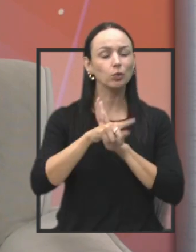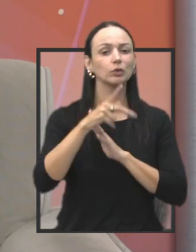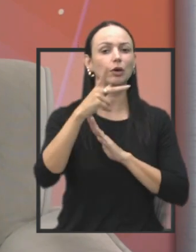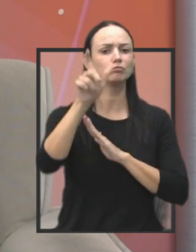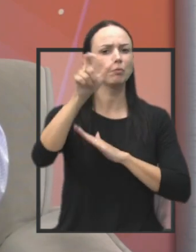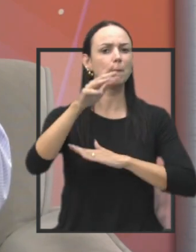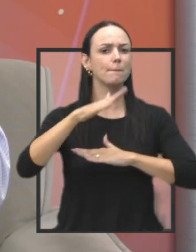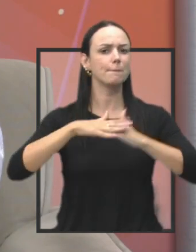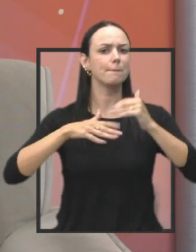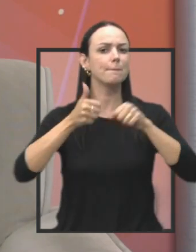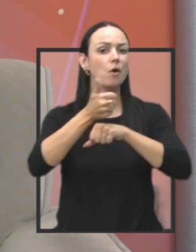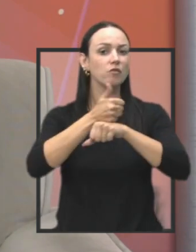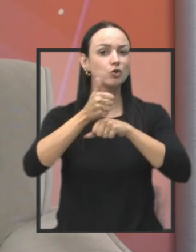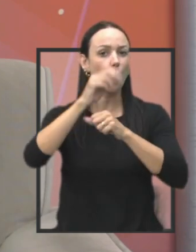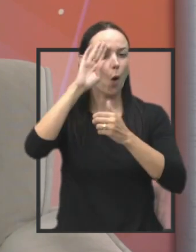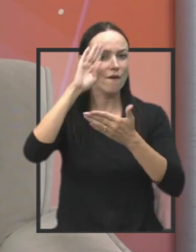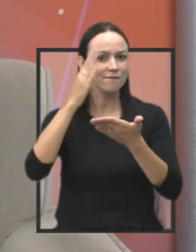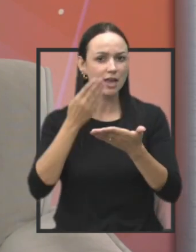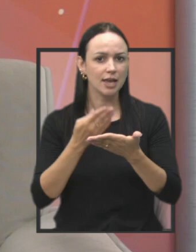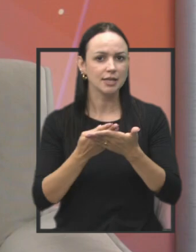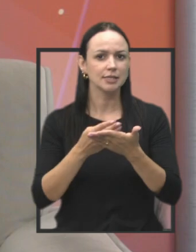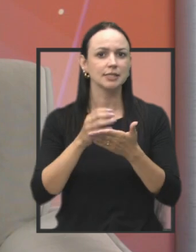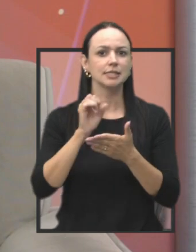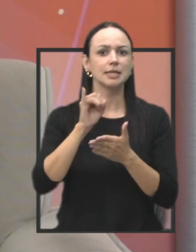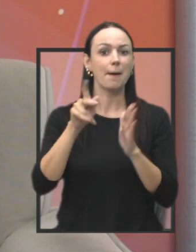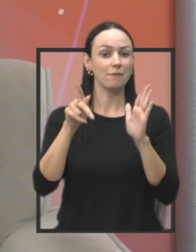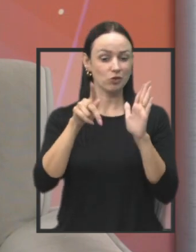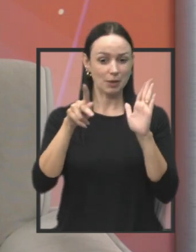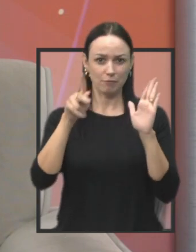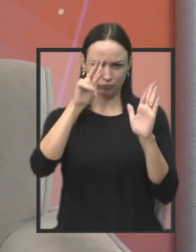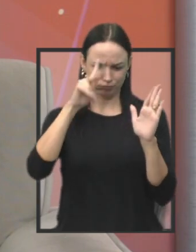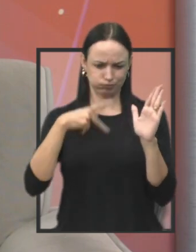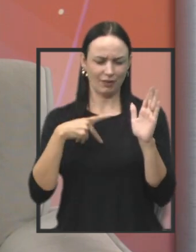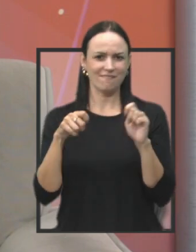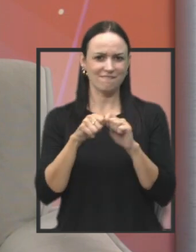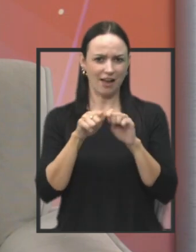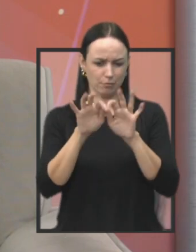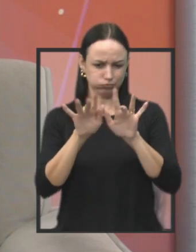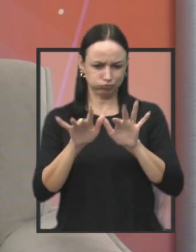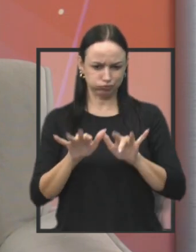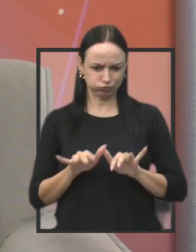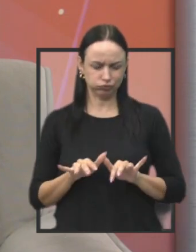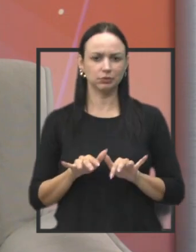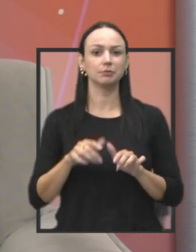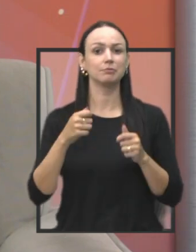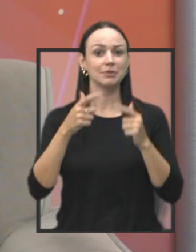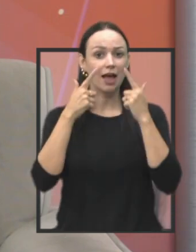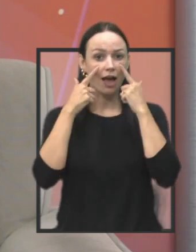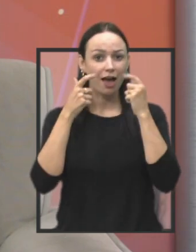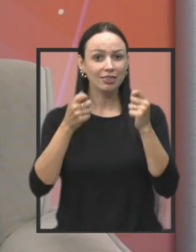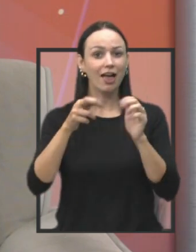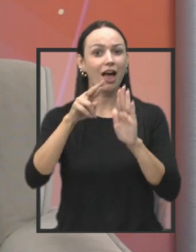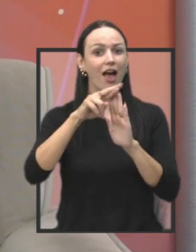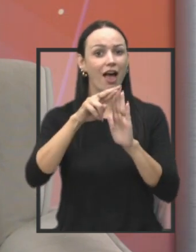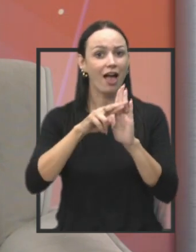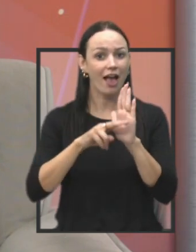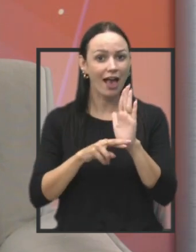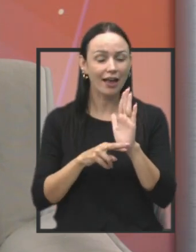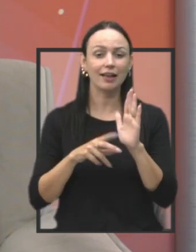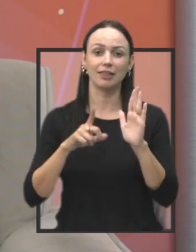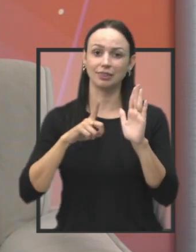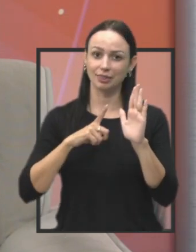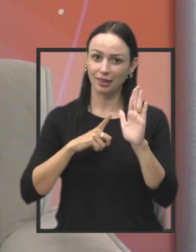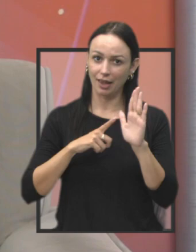confiança. Se a própria pessoa faz a sua declaração, é importante ficar atento a essas regras através da instrução normativa